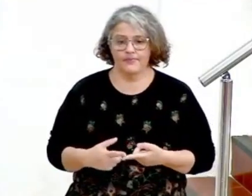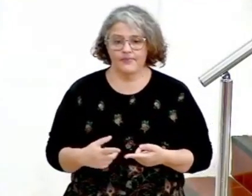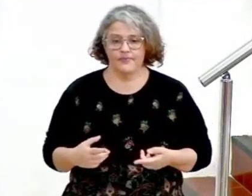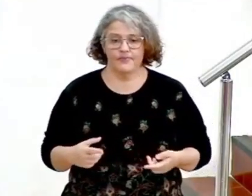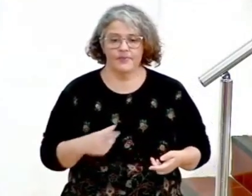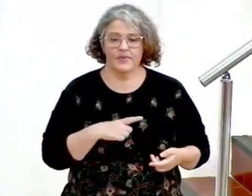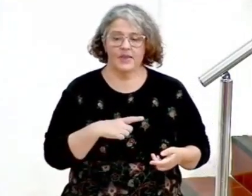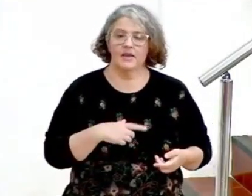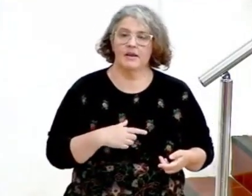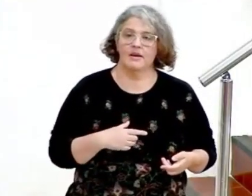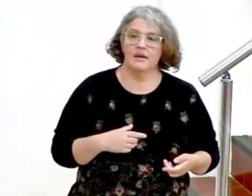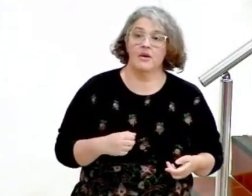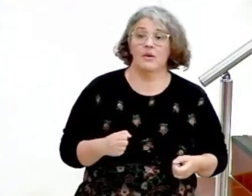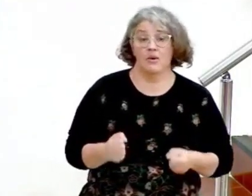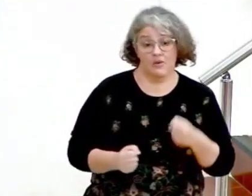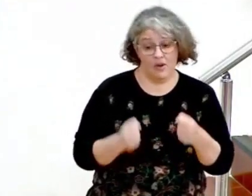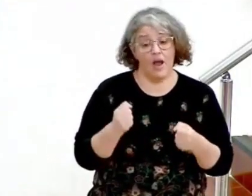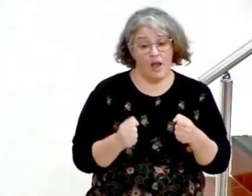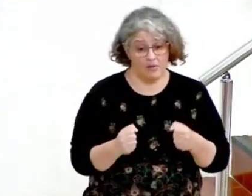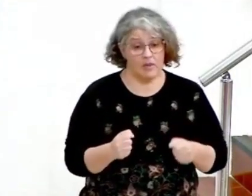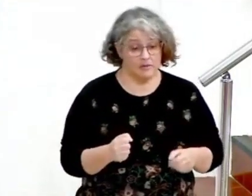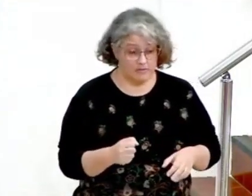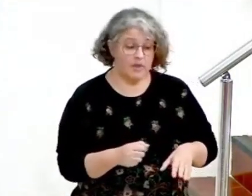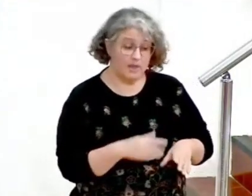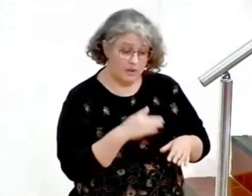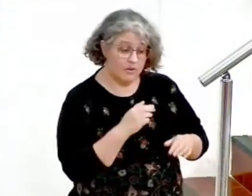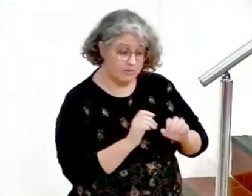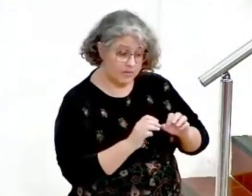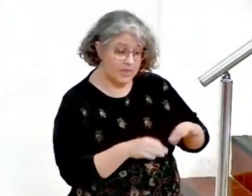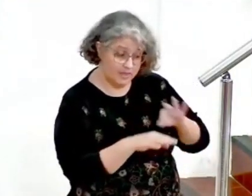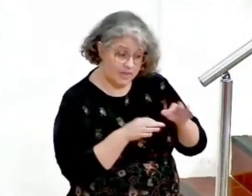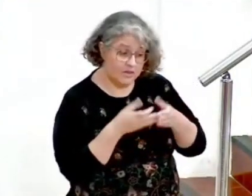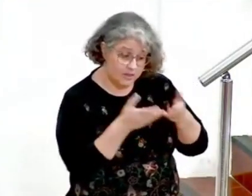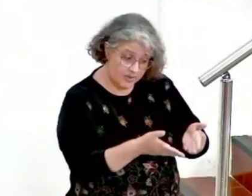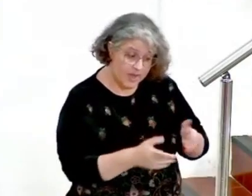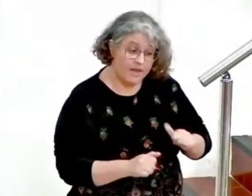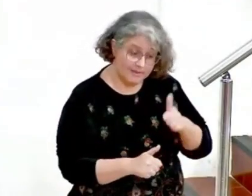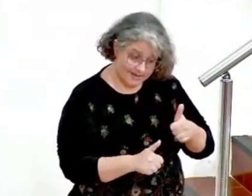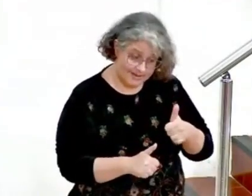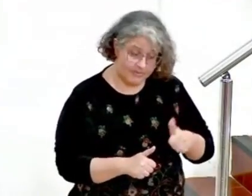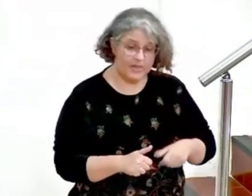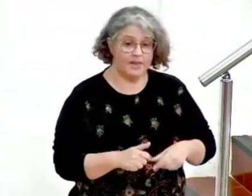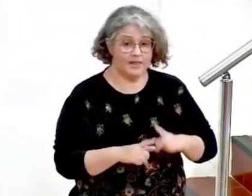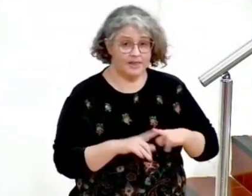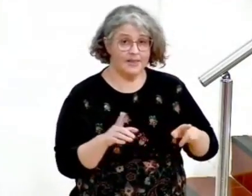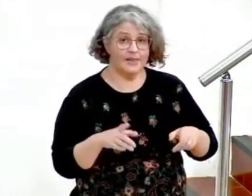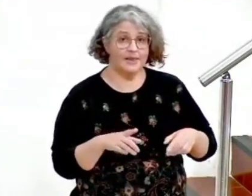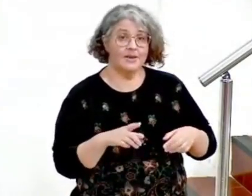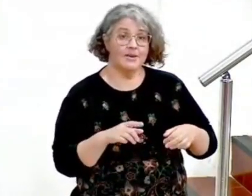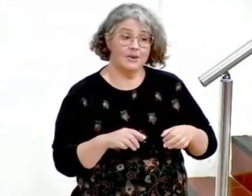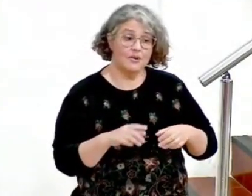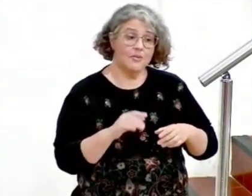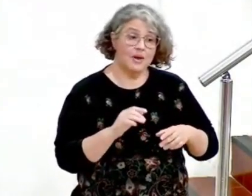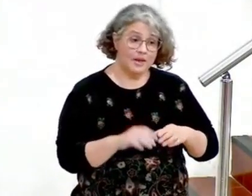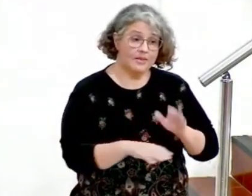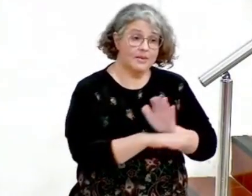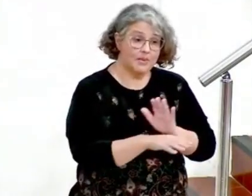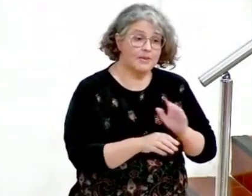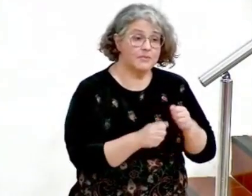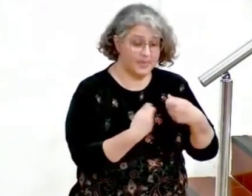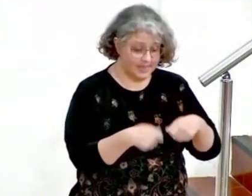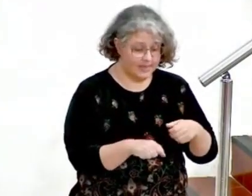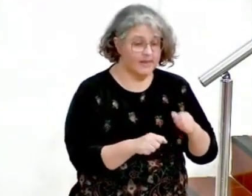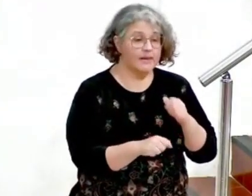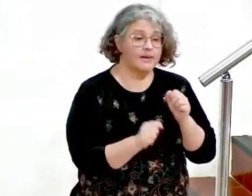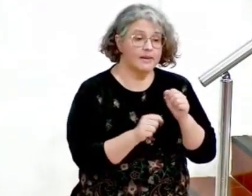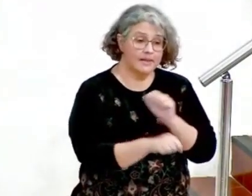o carro está de pé, não esqueceu não, né? Já olhou, quer me chamar para ir lá ver? Eu vou lá contigo. A gente espera o tempo, mas eu vou lá